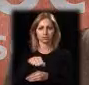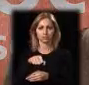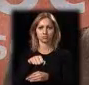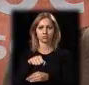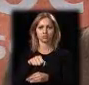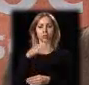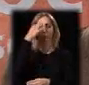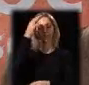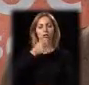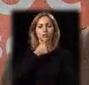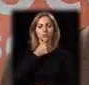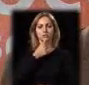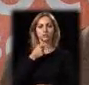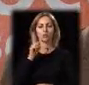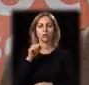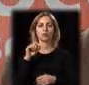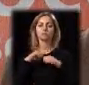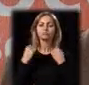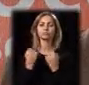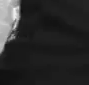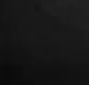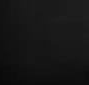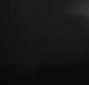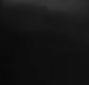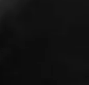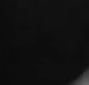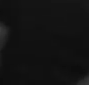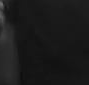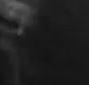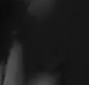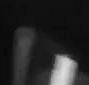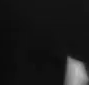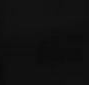sim, um passo de humanidade e de civilização.